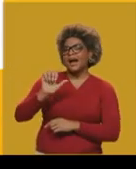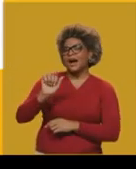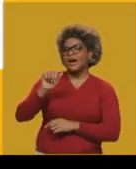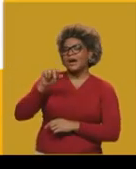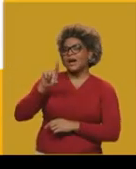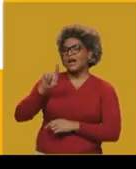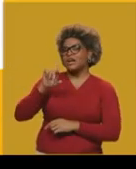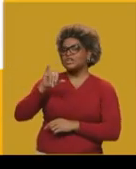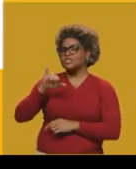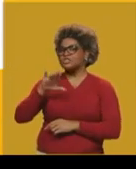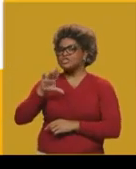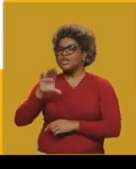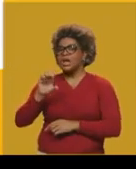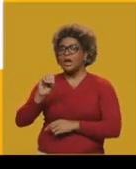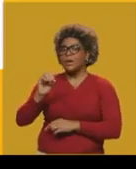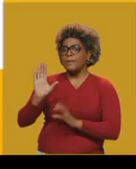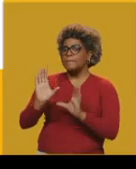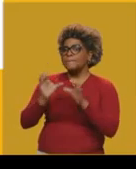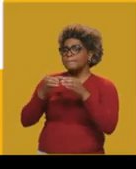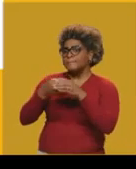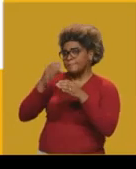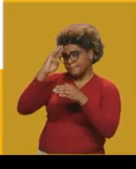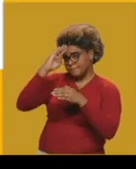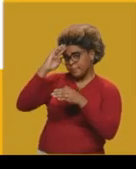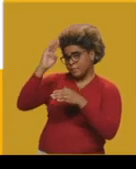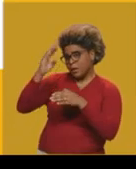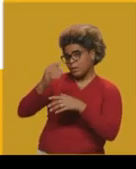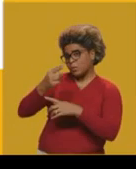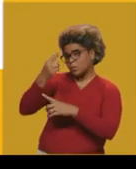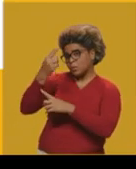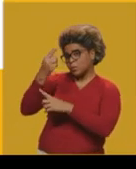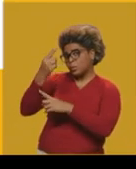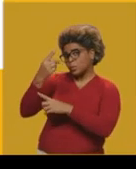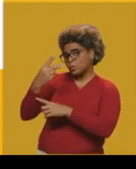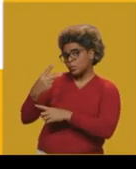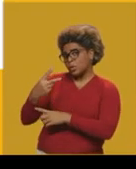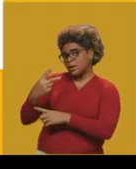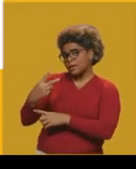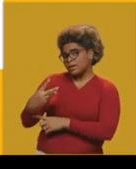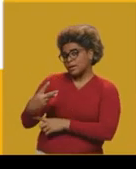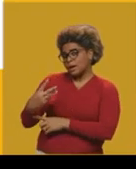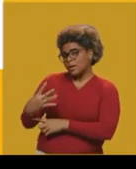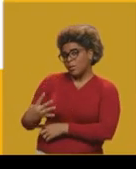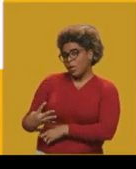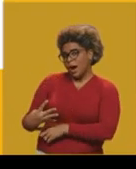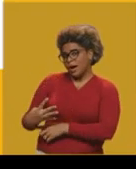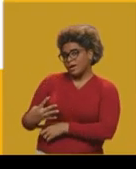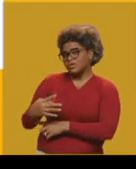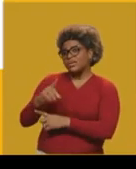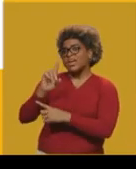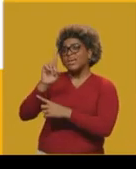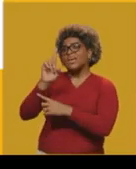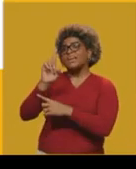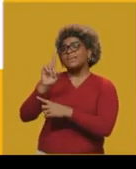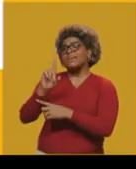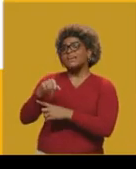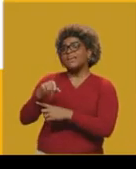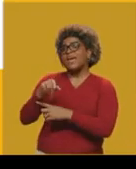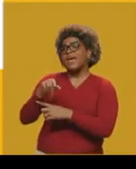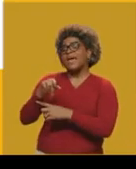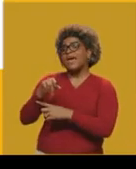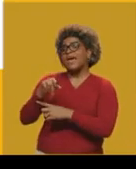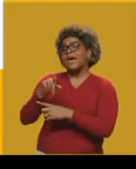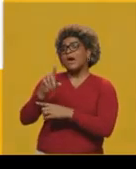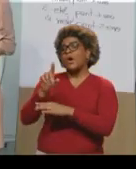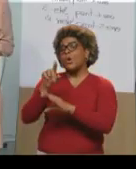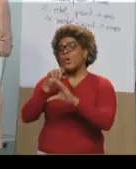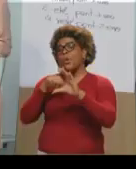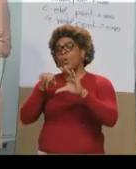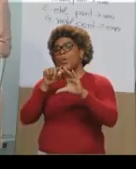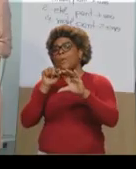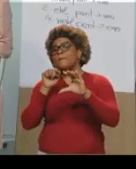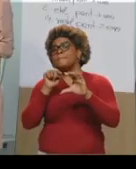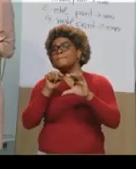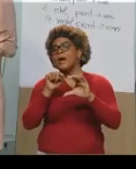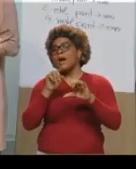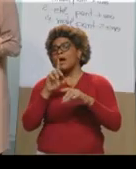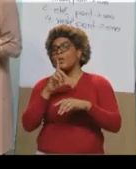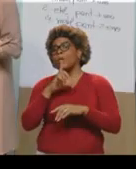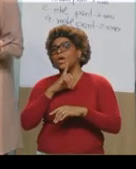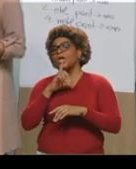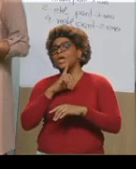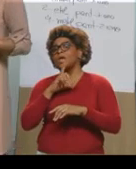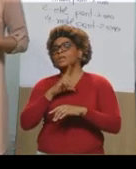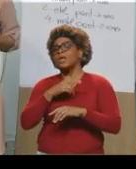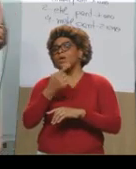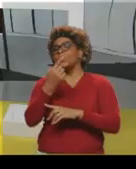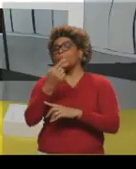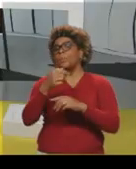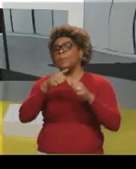2, 3, 4, que seria esse zigue-zague aqui do meio, e eu teria uma ramificação, certo? Então, aqui